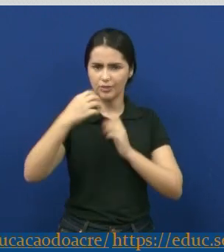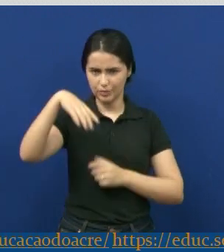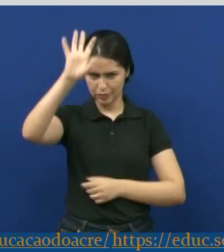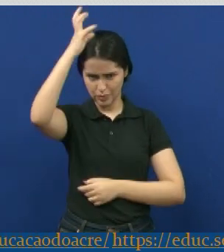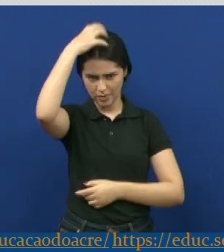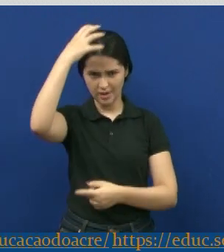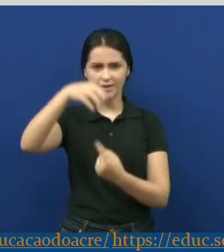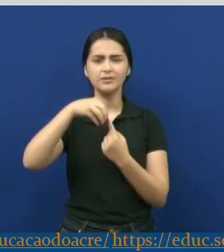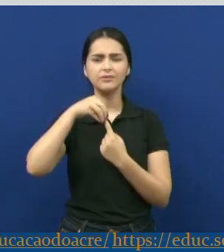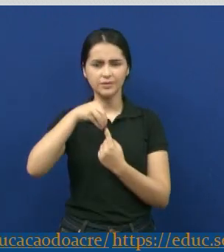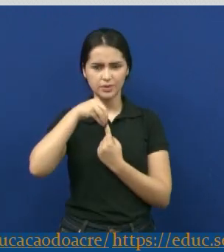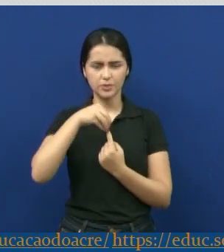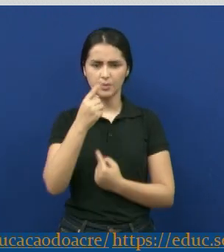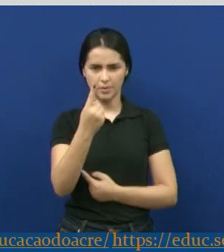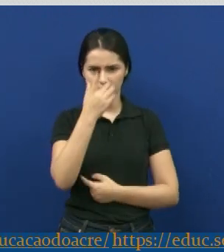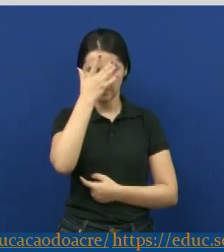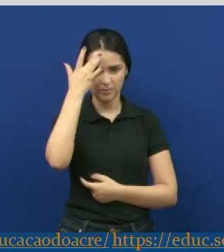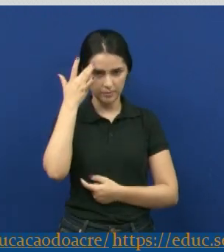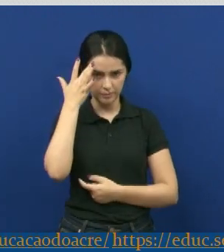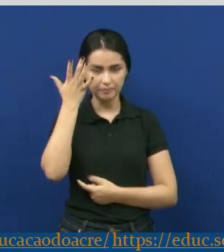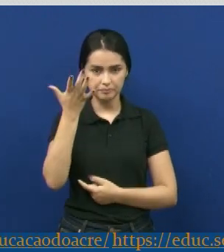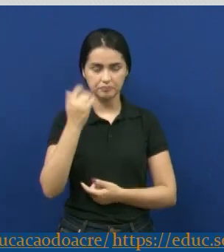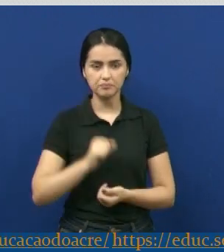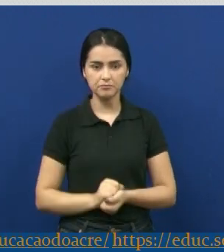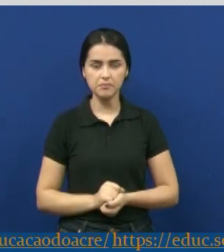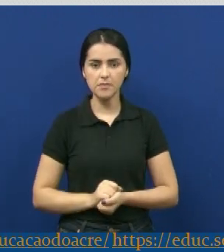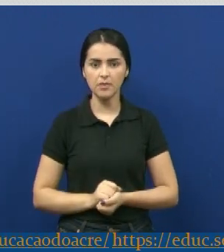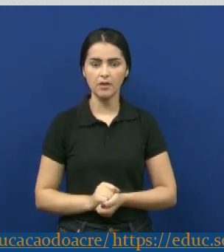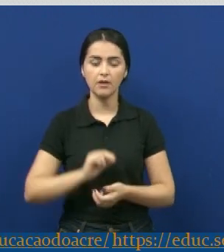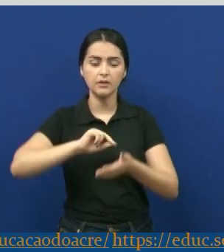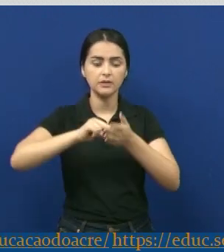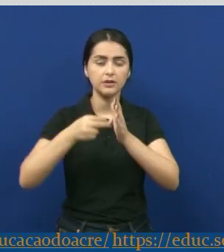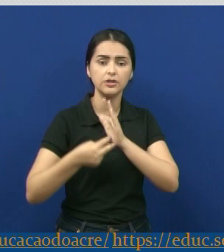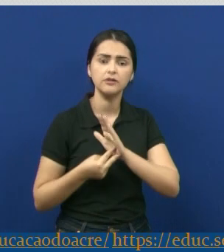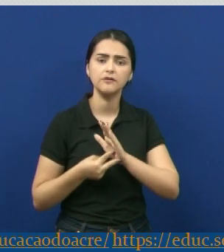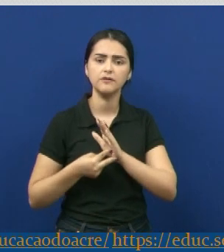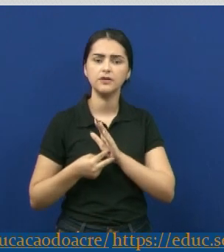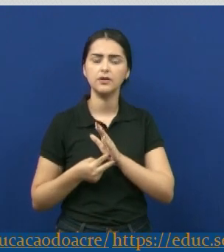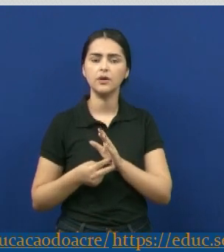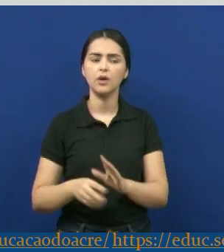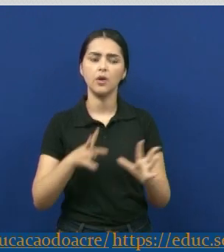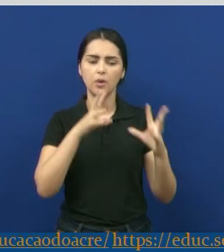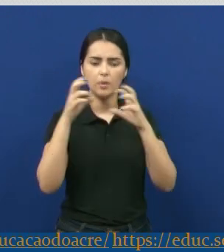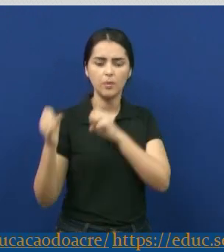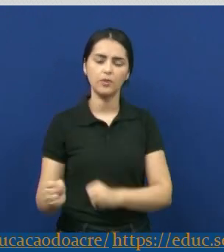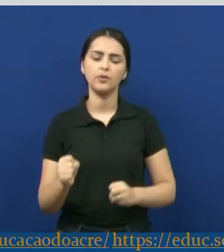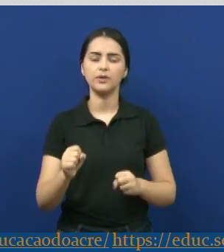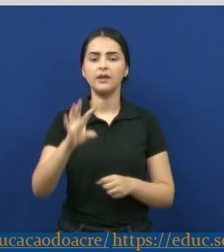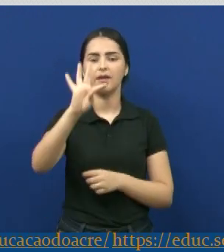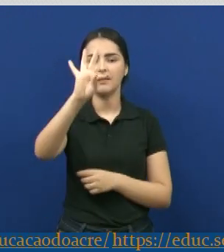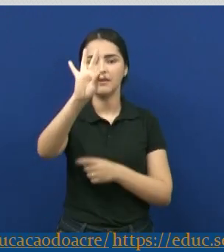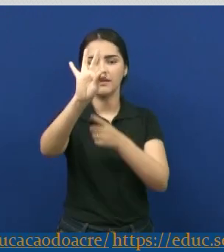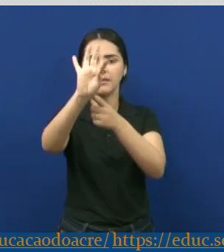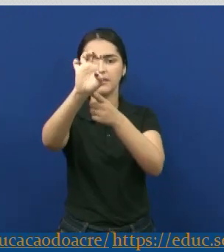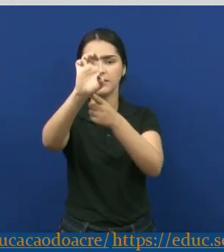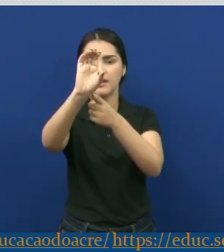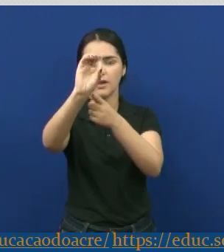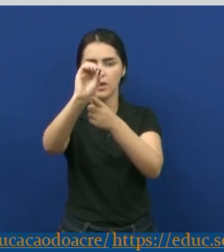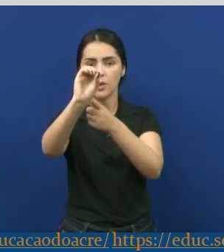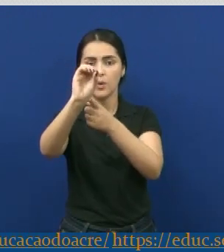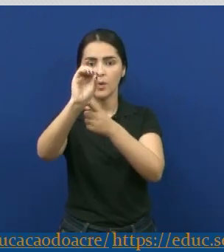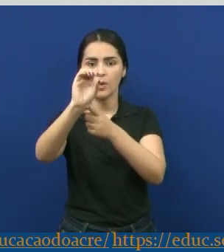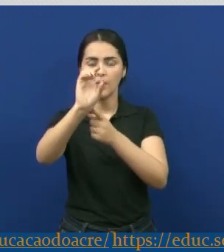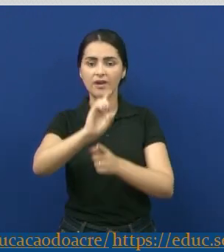poder absoluto e divino do rei? Isso significa um poder teocêntrico, ou seja, teo, né, vem Deus,